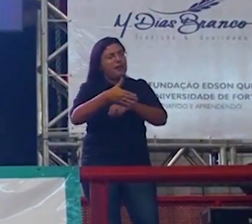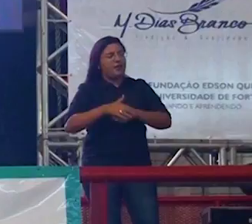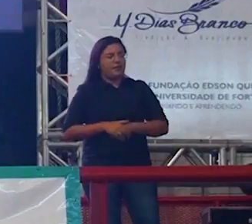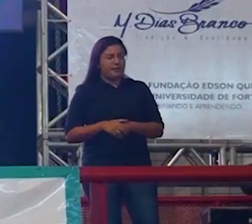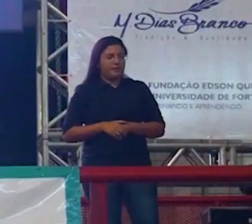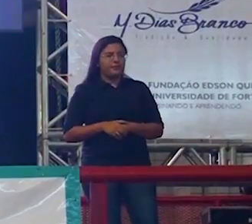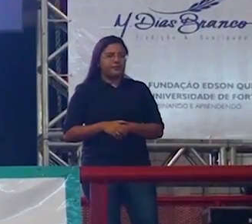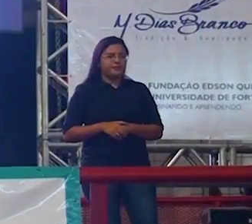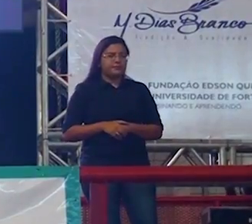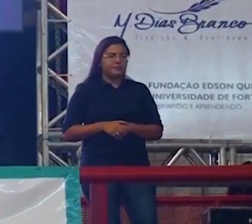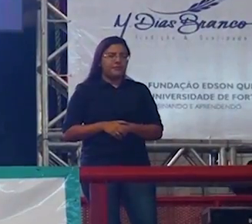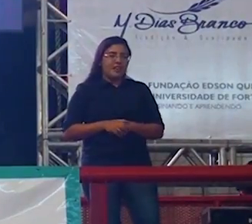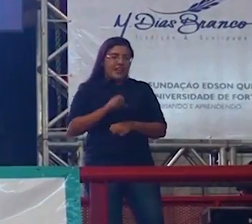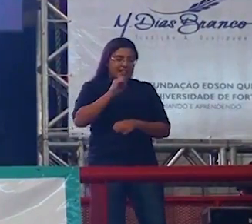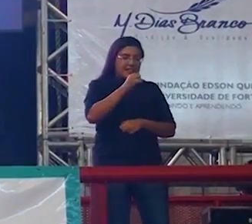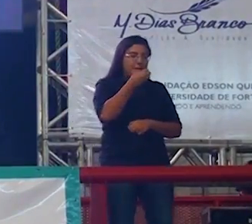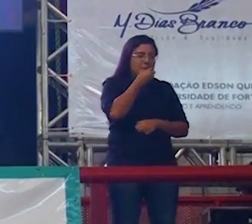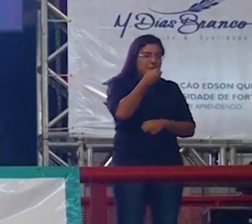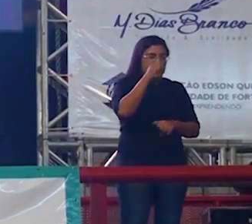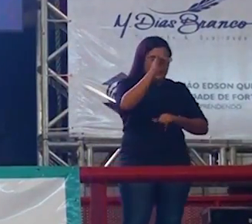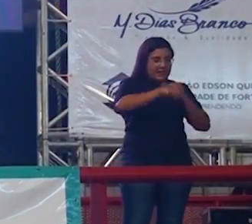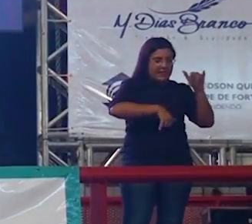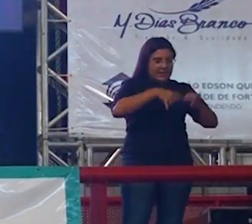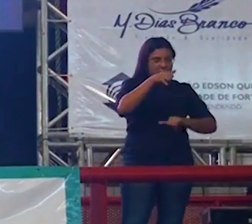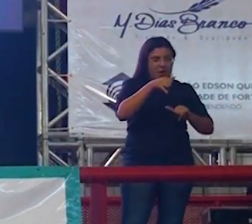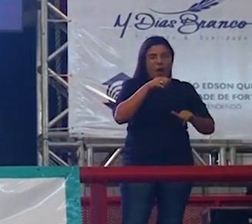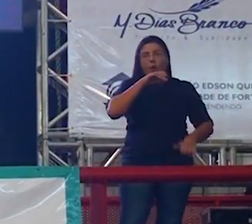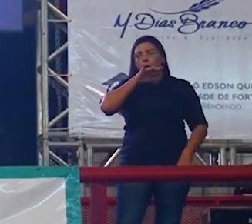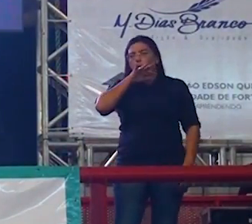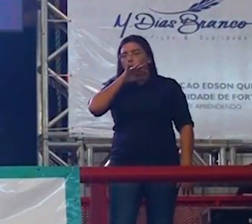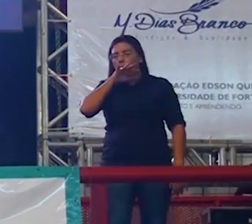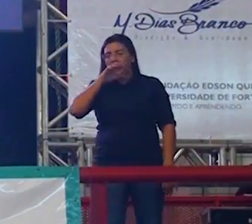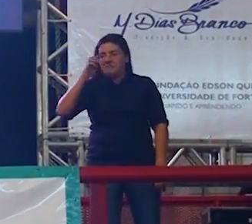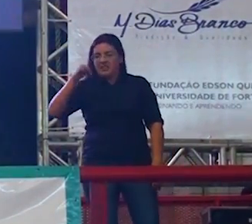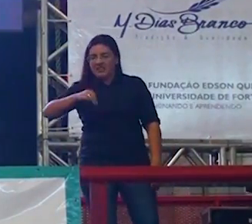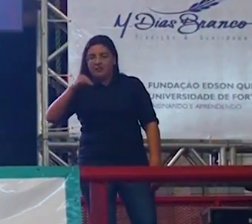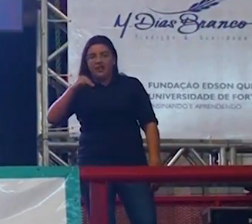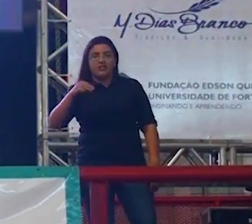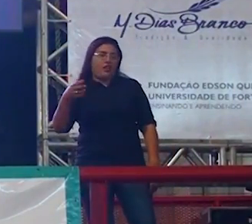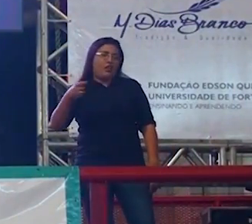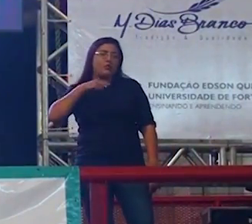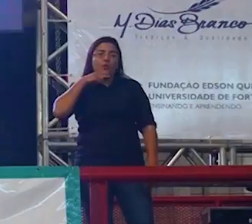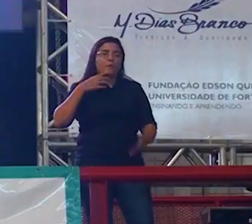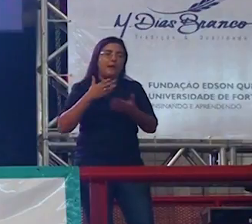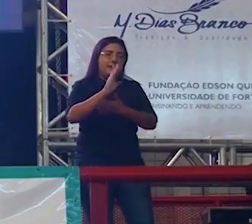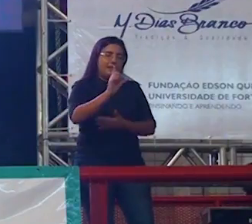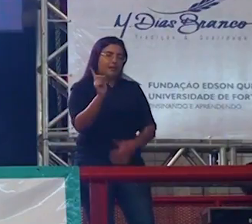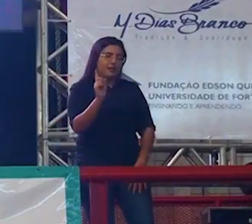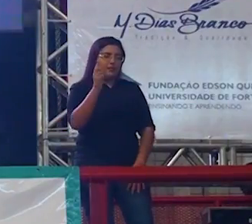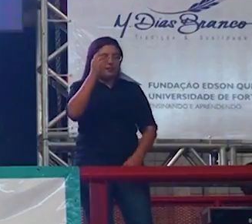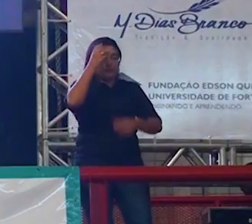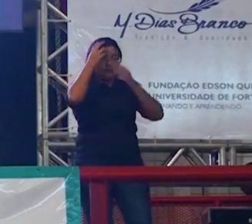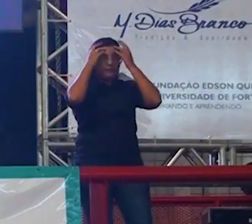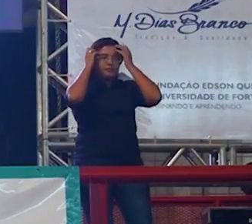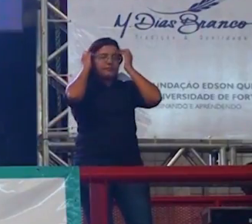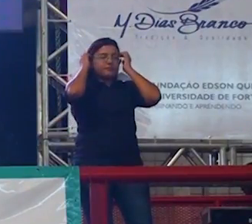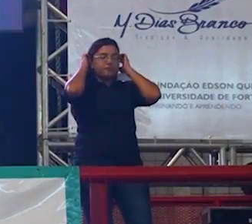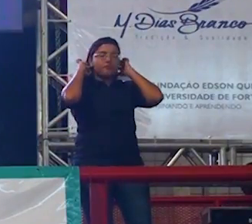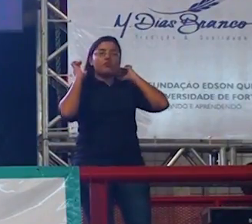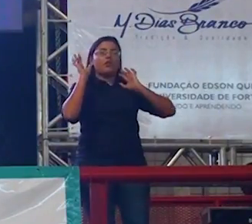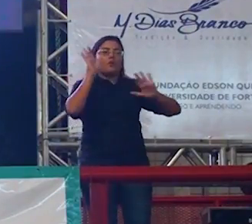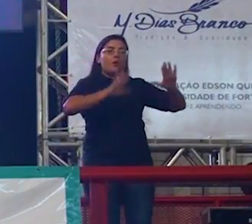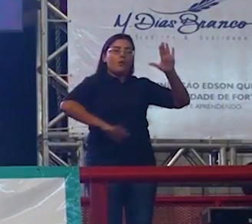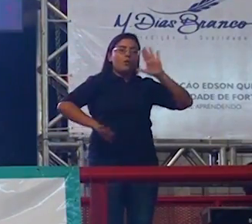matemática. Não vai passar nos cursos mais concorridos. Então tem que estudar as matérias que você tem mais dificuldade. Cuidado